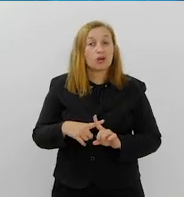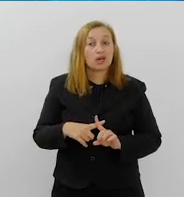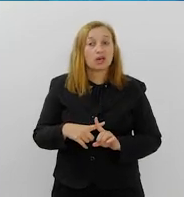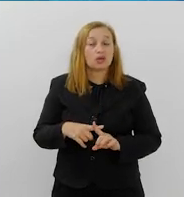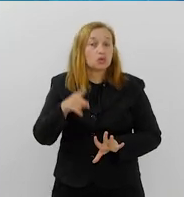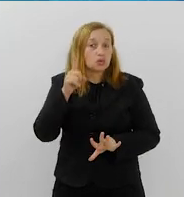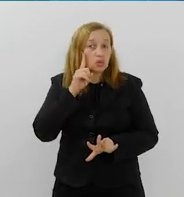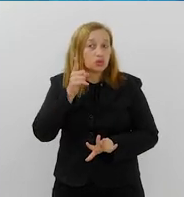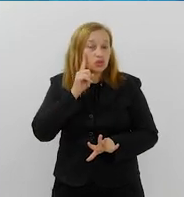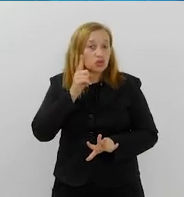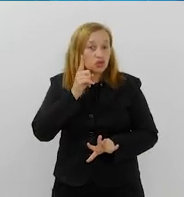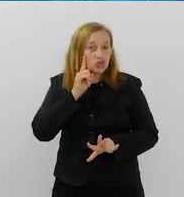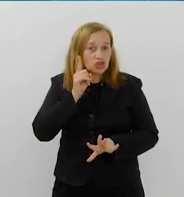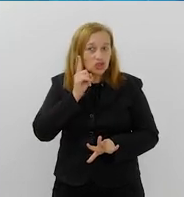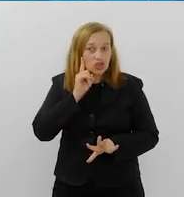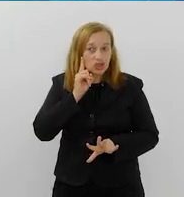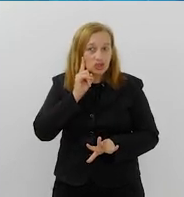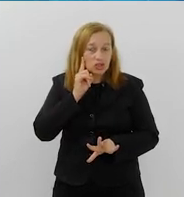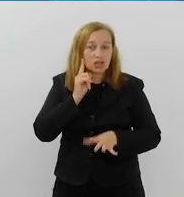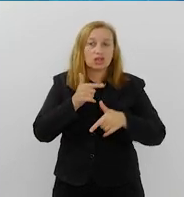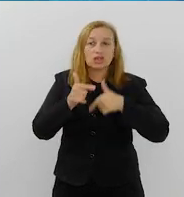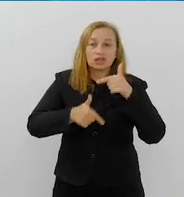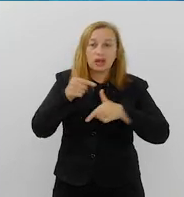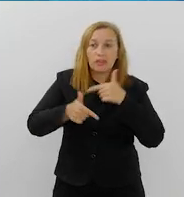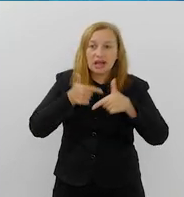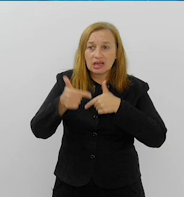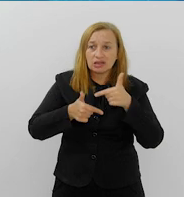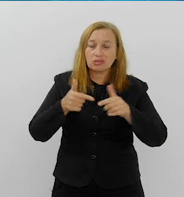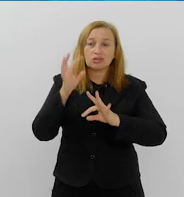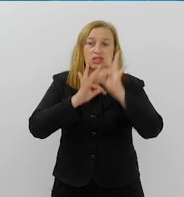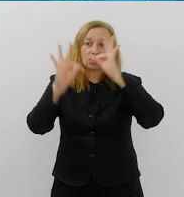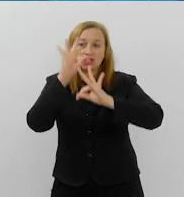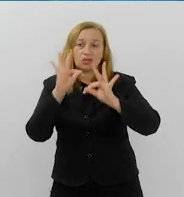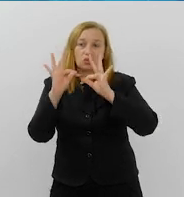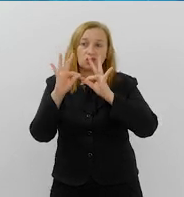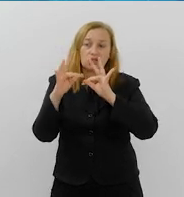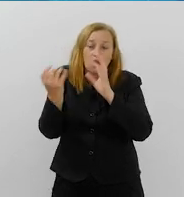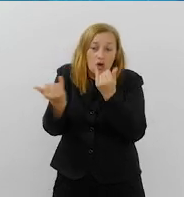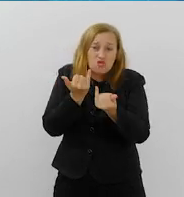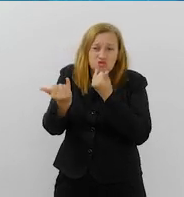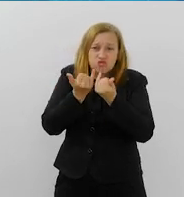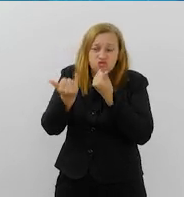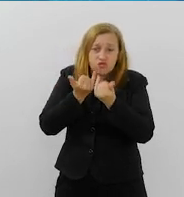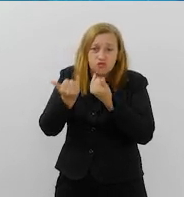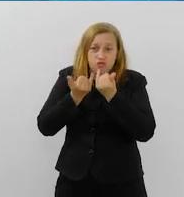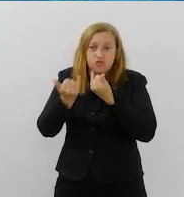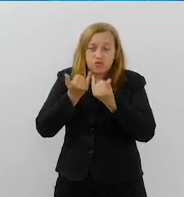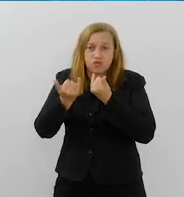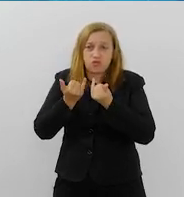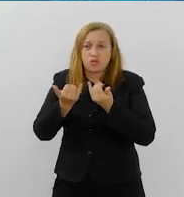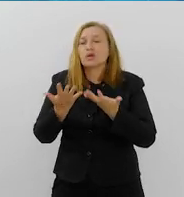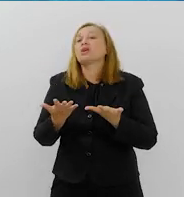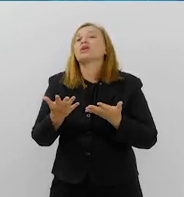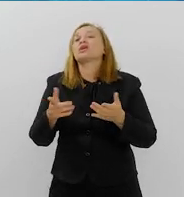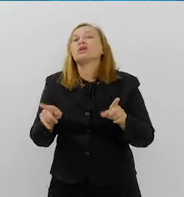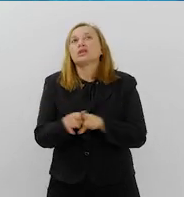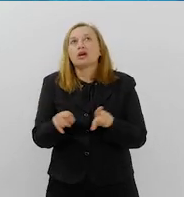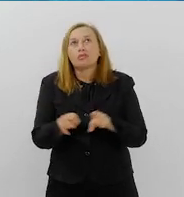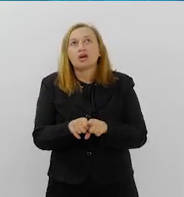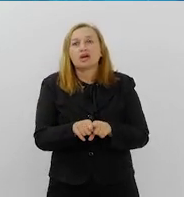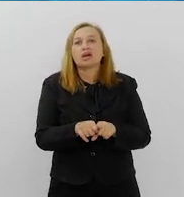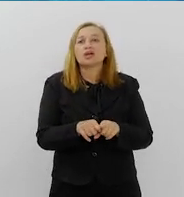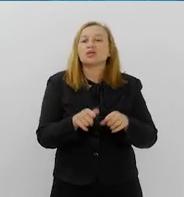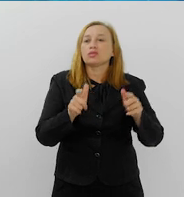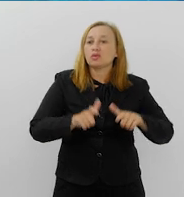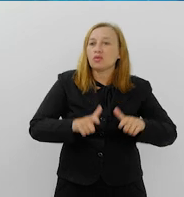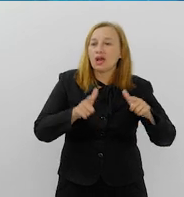estão o tempo todo, a mudança é muito rápida e consumindo muita coisa, né? Pessoas que vivem em ambiente de